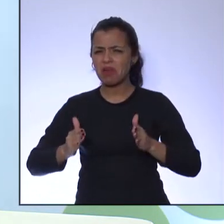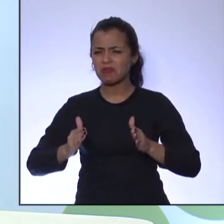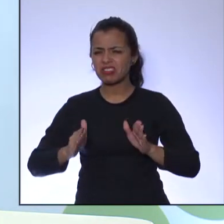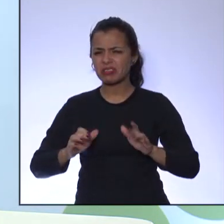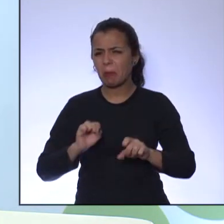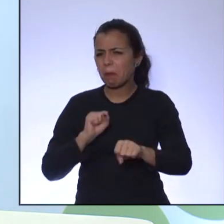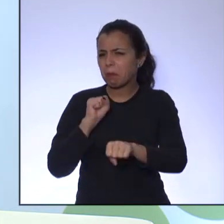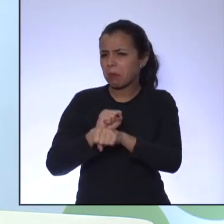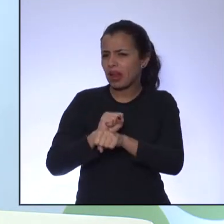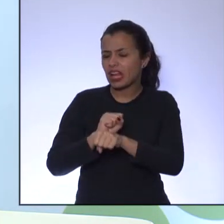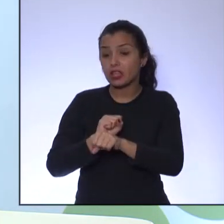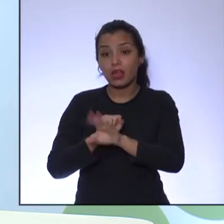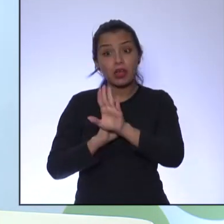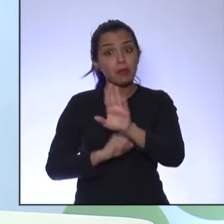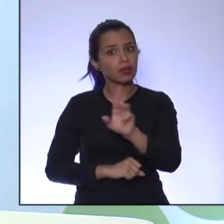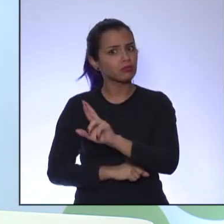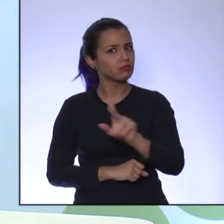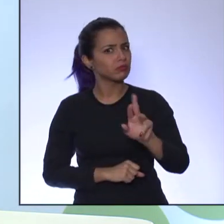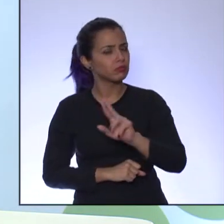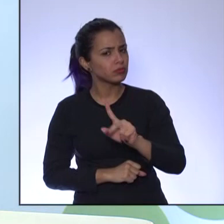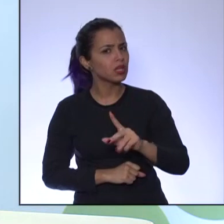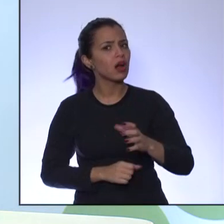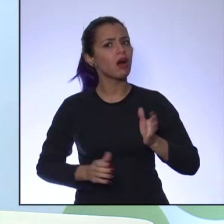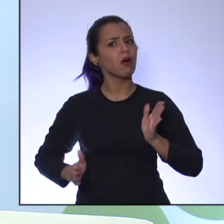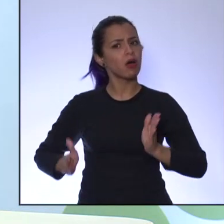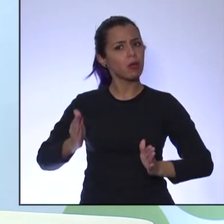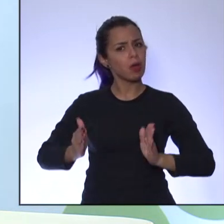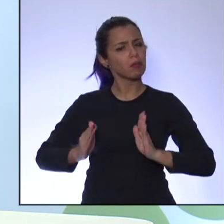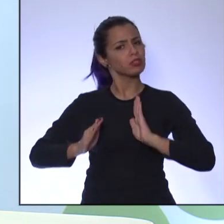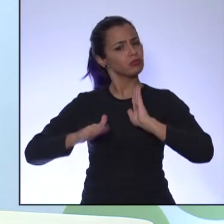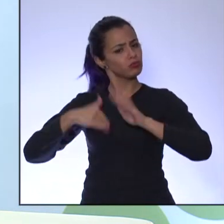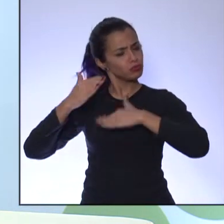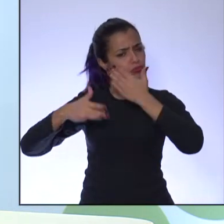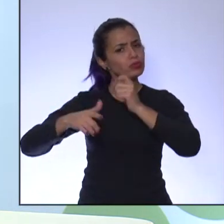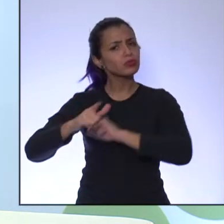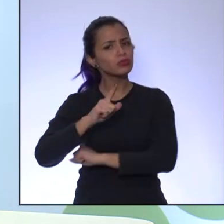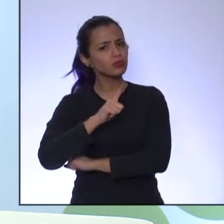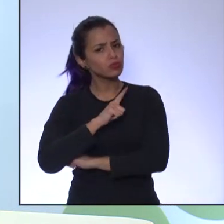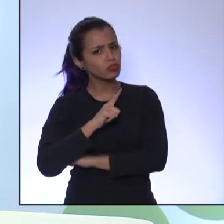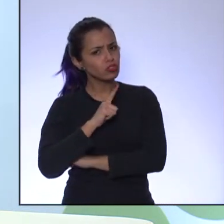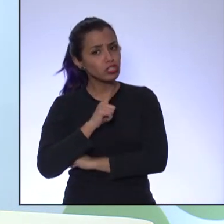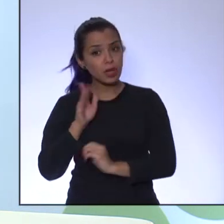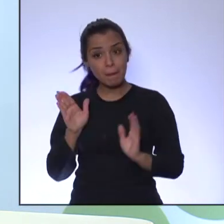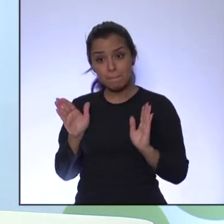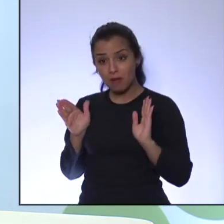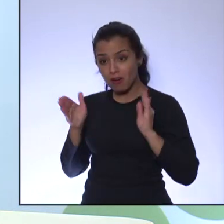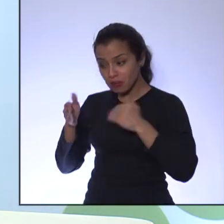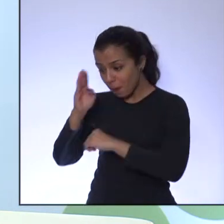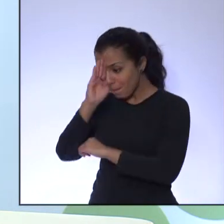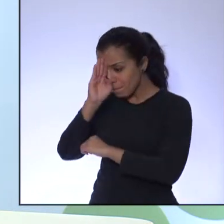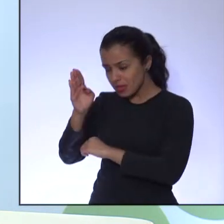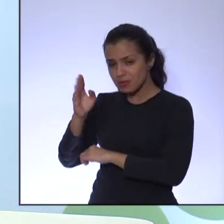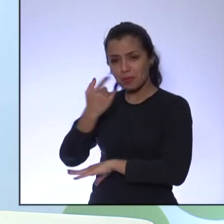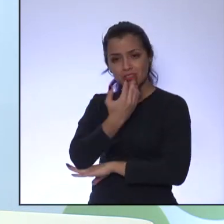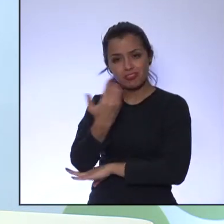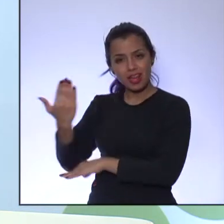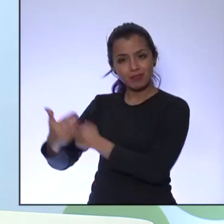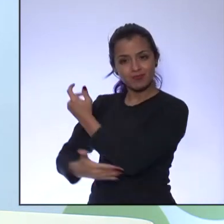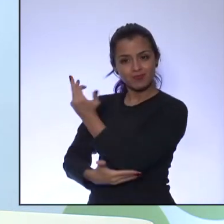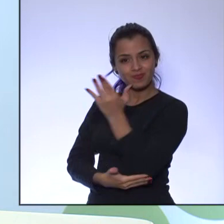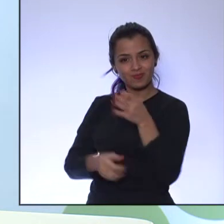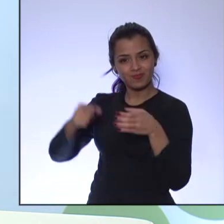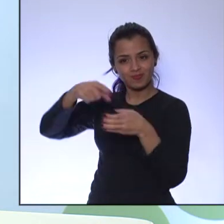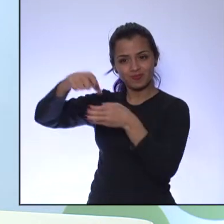não. Era extremamente desenvolvida, e principalmente na agricultura. Então, com isso, nós temos a